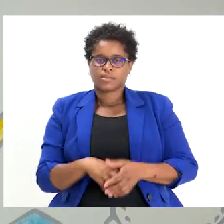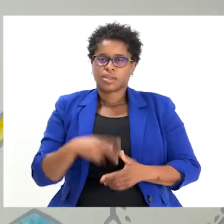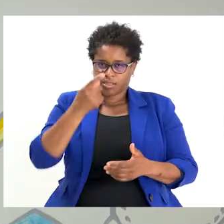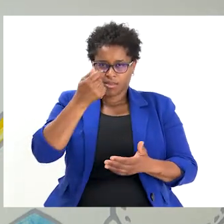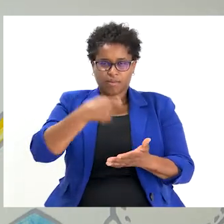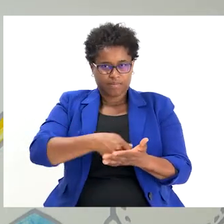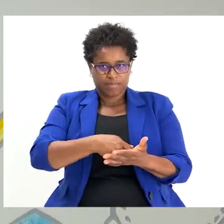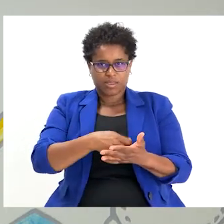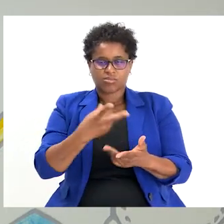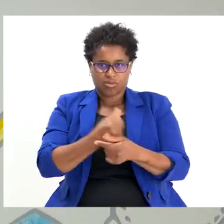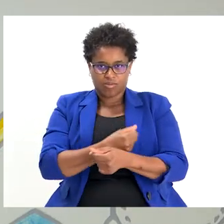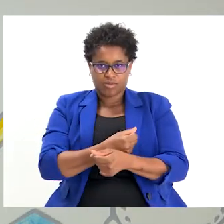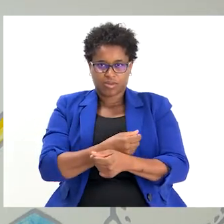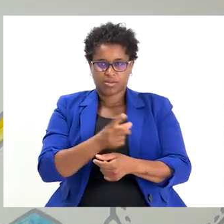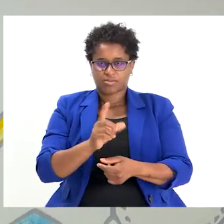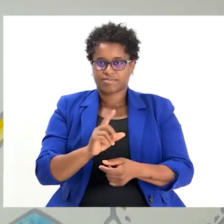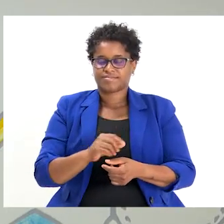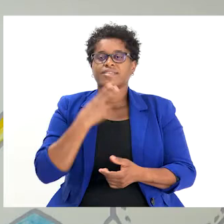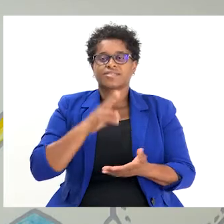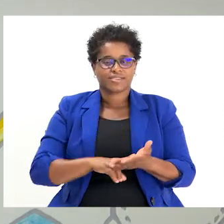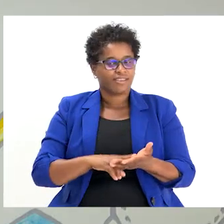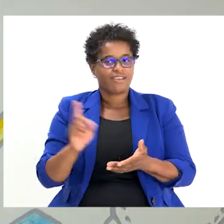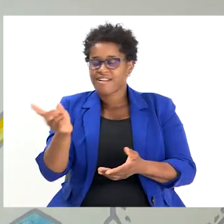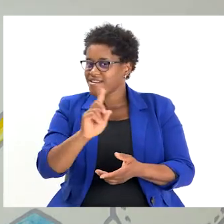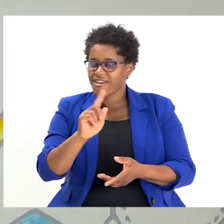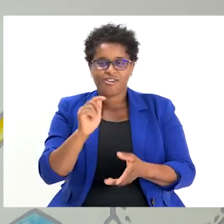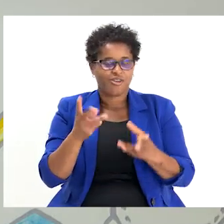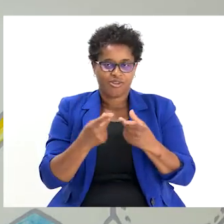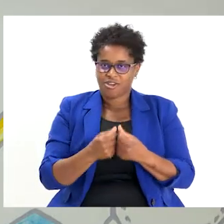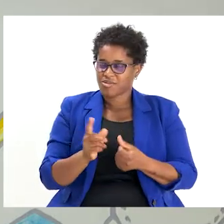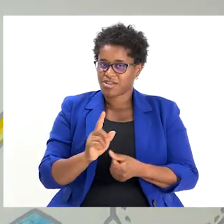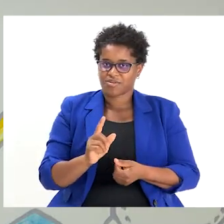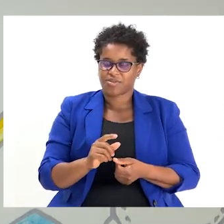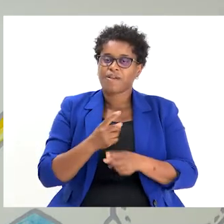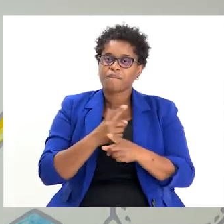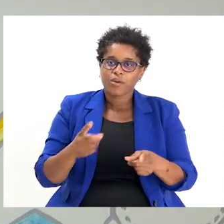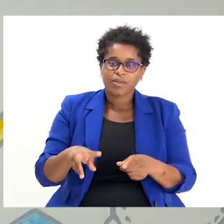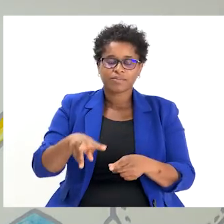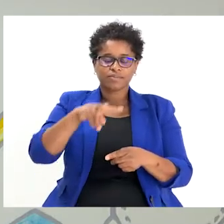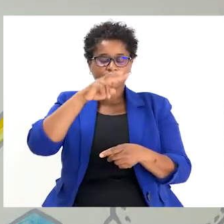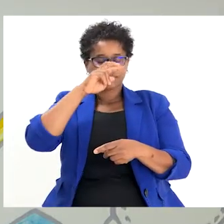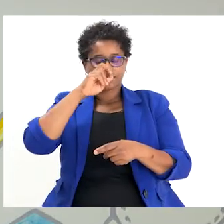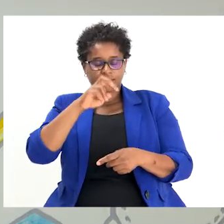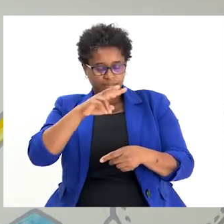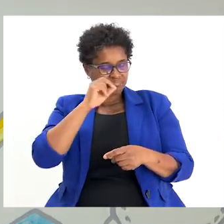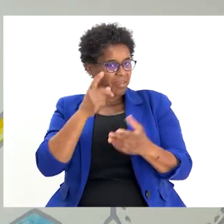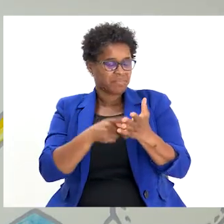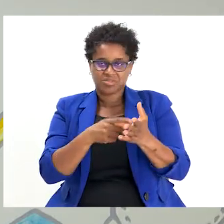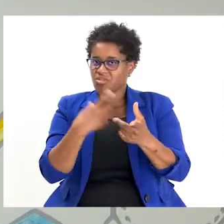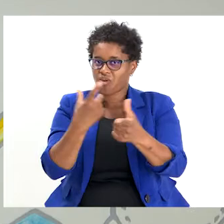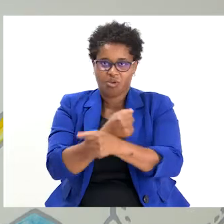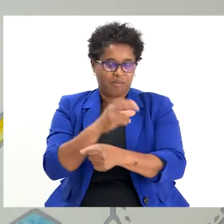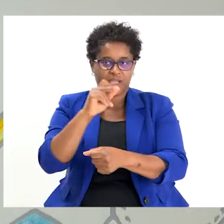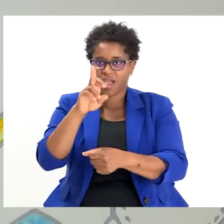econômica? Com certeza, é não econômica, porque para respirar não precisamos comprar